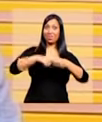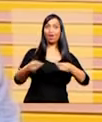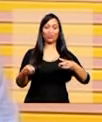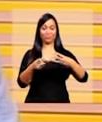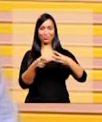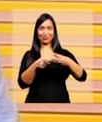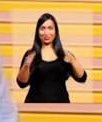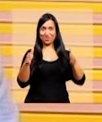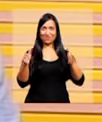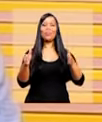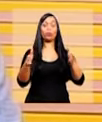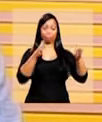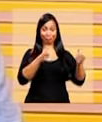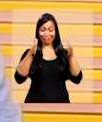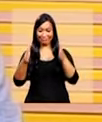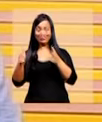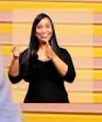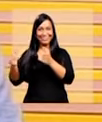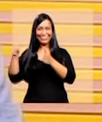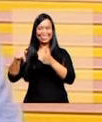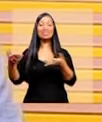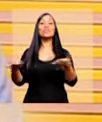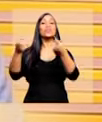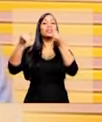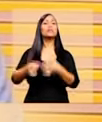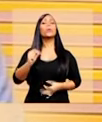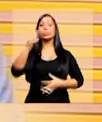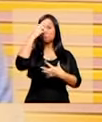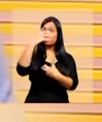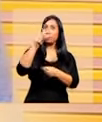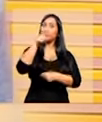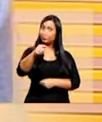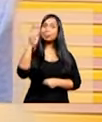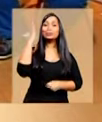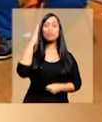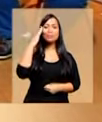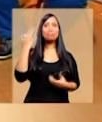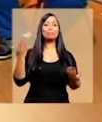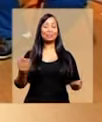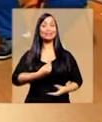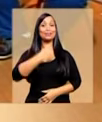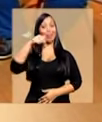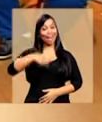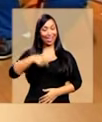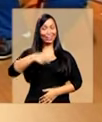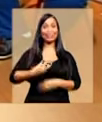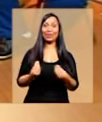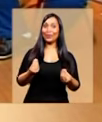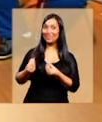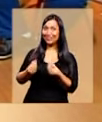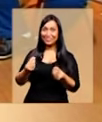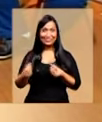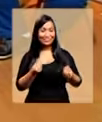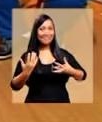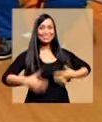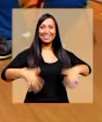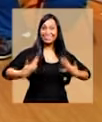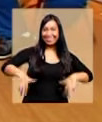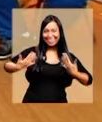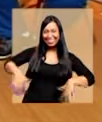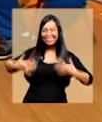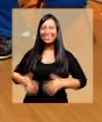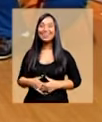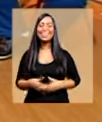E de volta ao terceiro bloco do Ponto de Vista, hoje falando sobre fé. Se vocês soubessem, né, Vivi, aqui nos bastidores, como